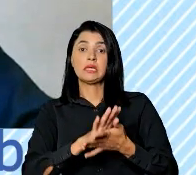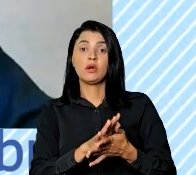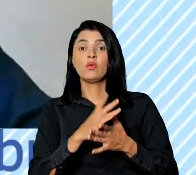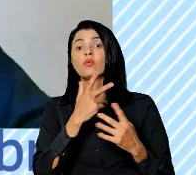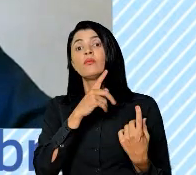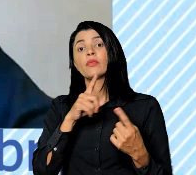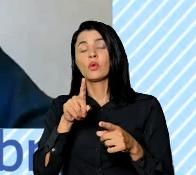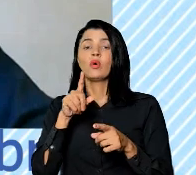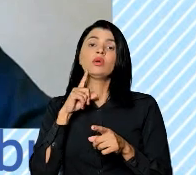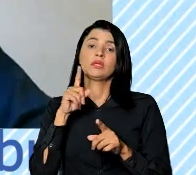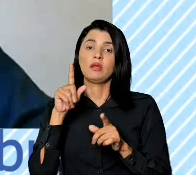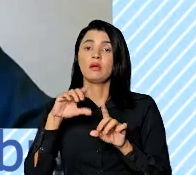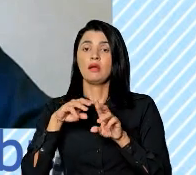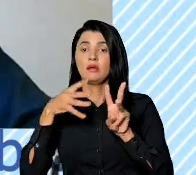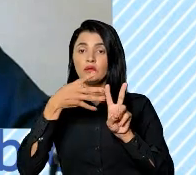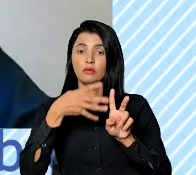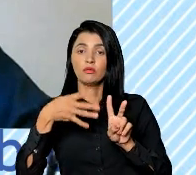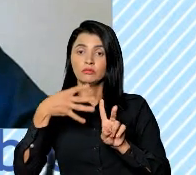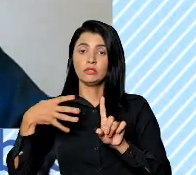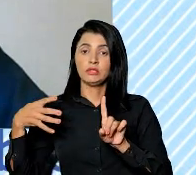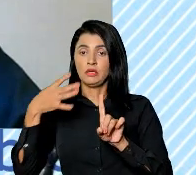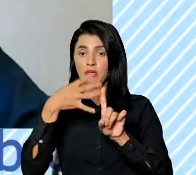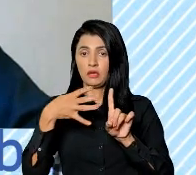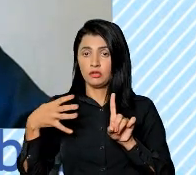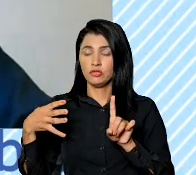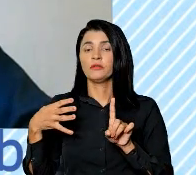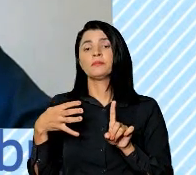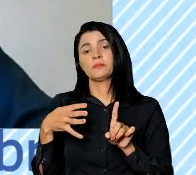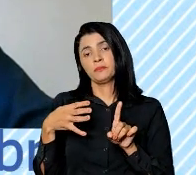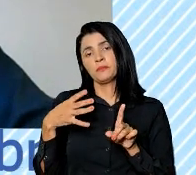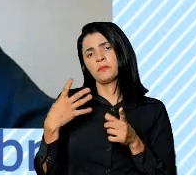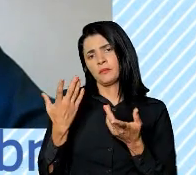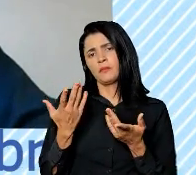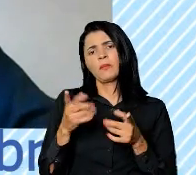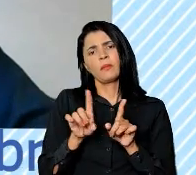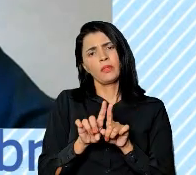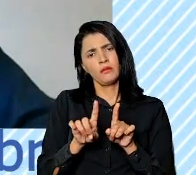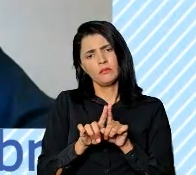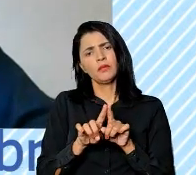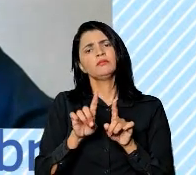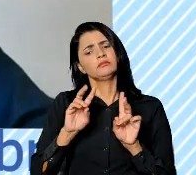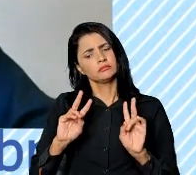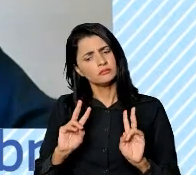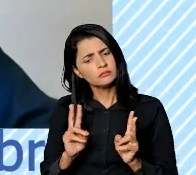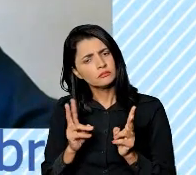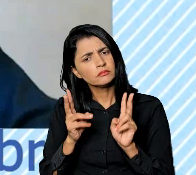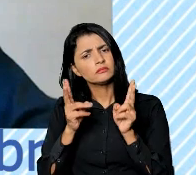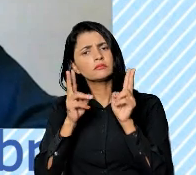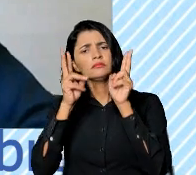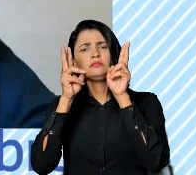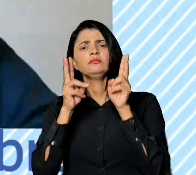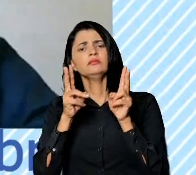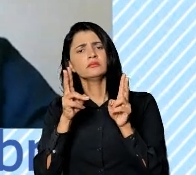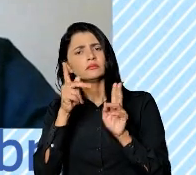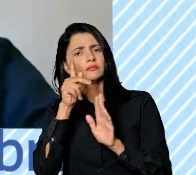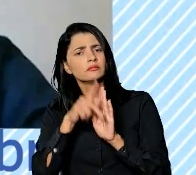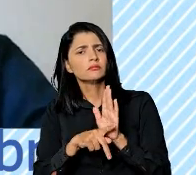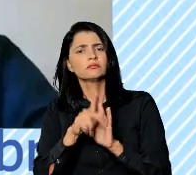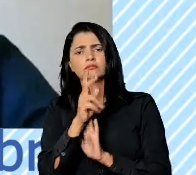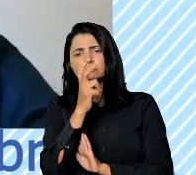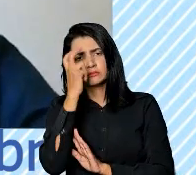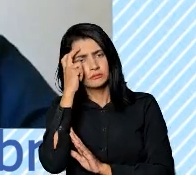comunidade LGBTQIA+, e pela valorização das iniciativas